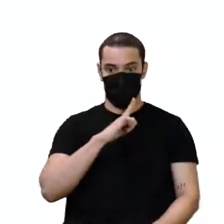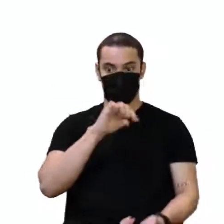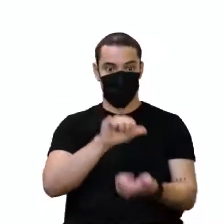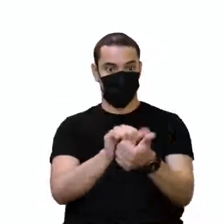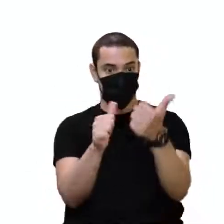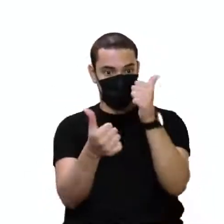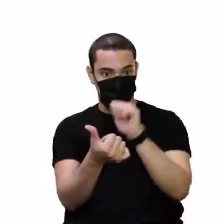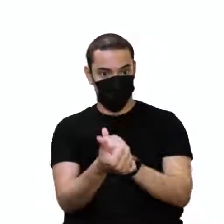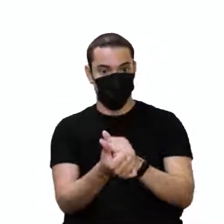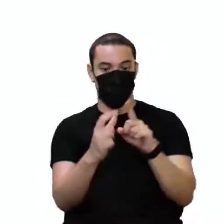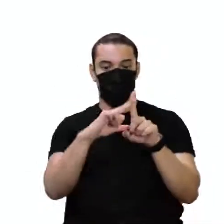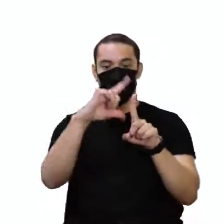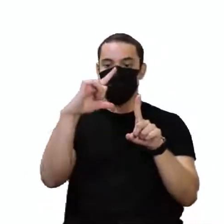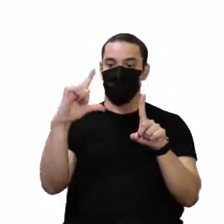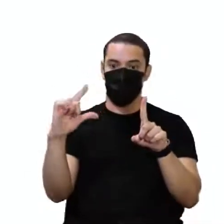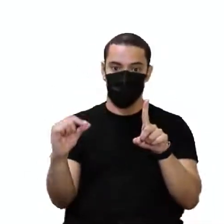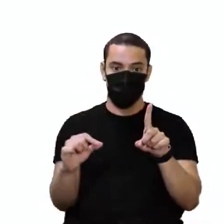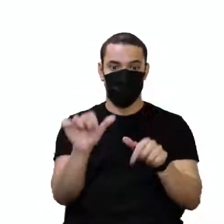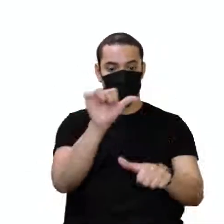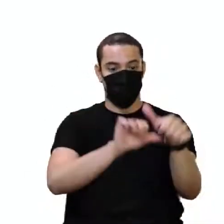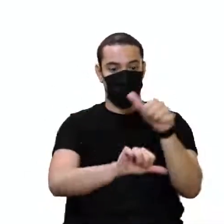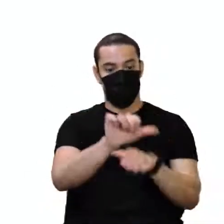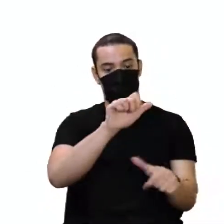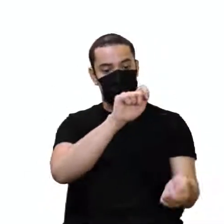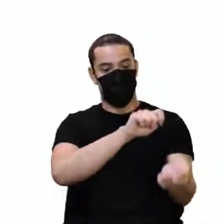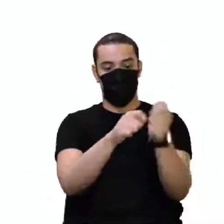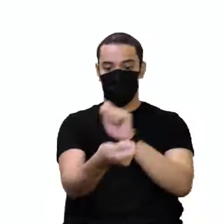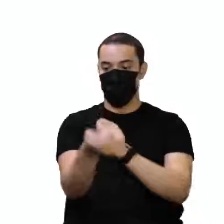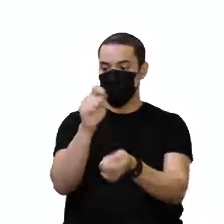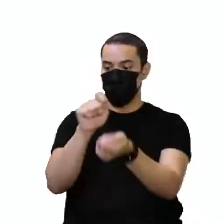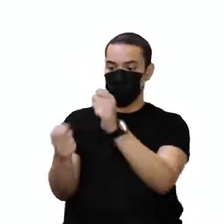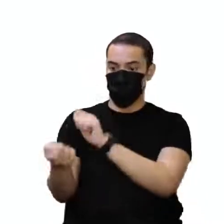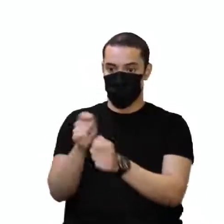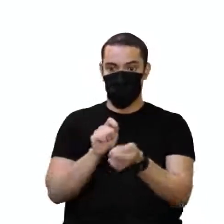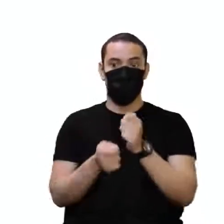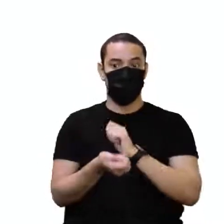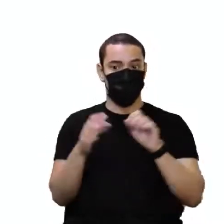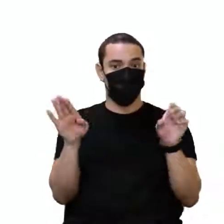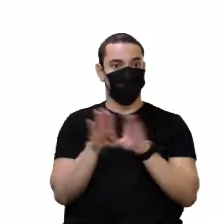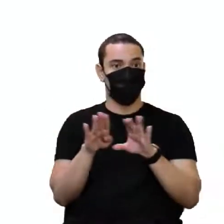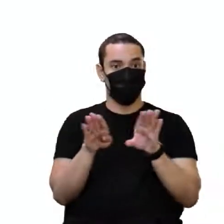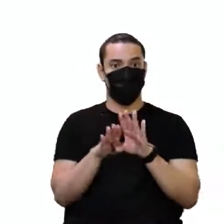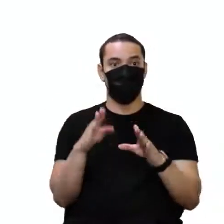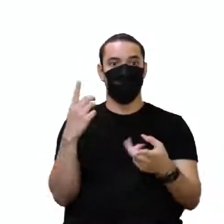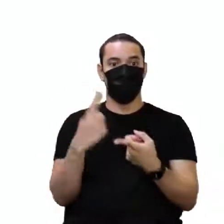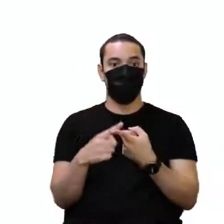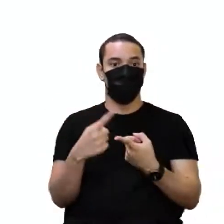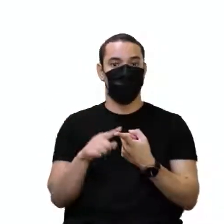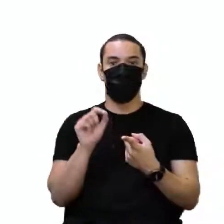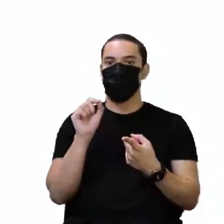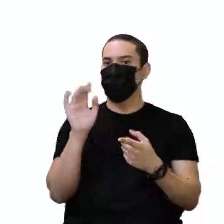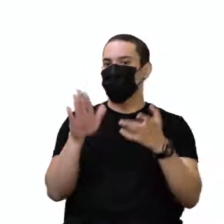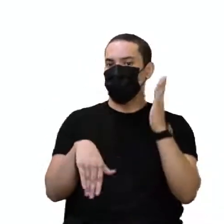modificações foliares e essas modificações são frutos de processos de adaptação para